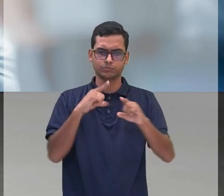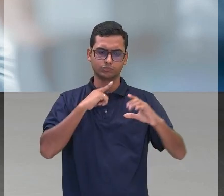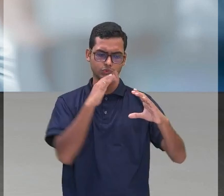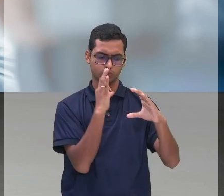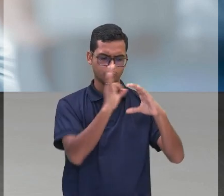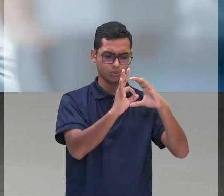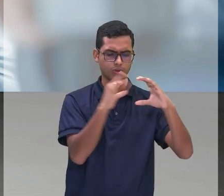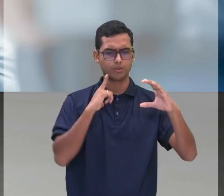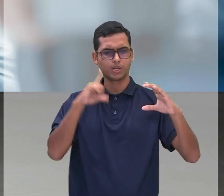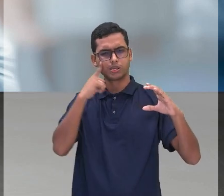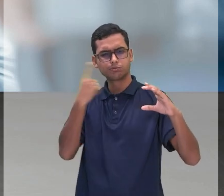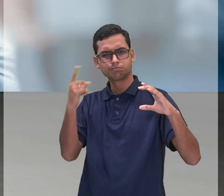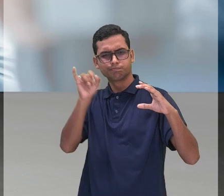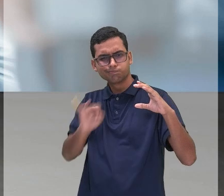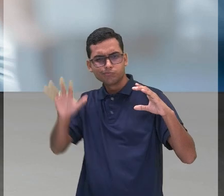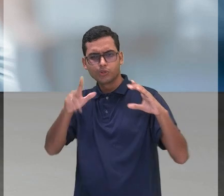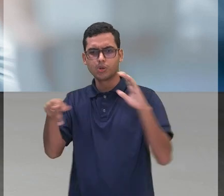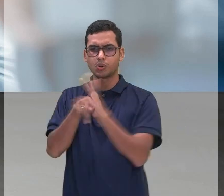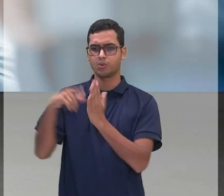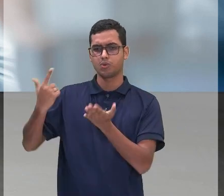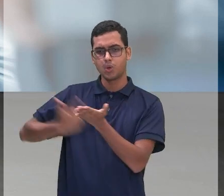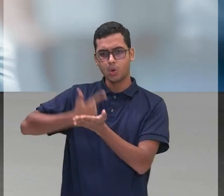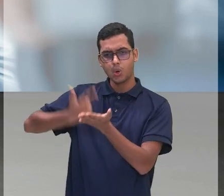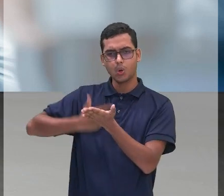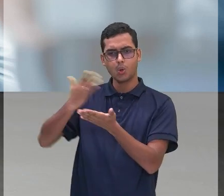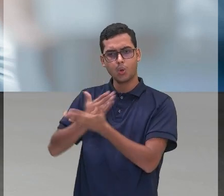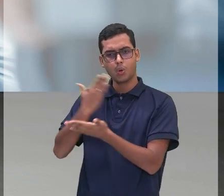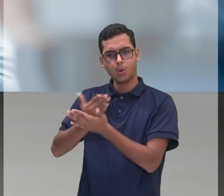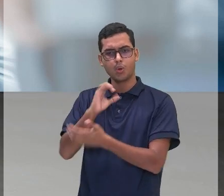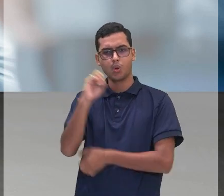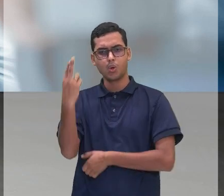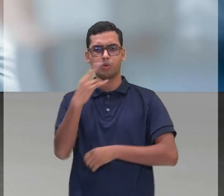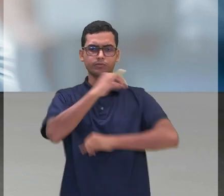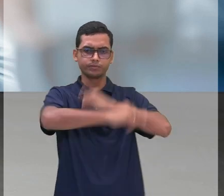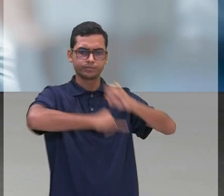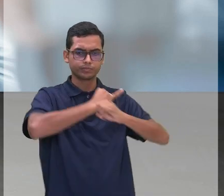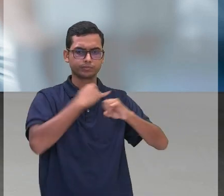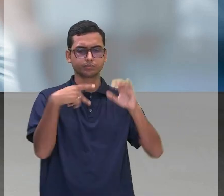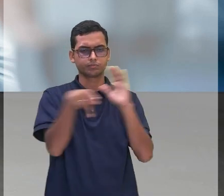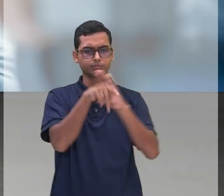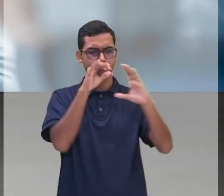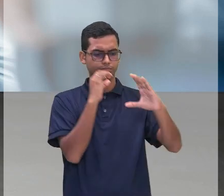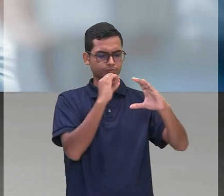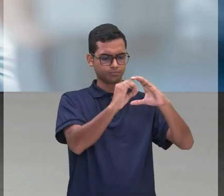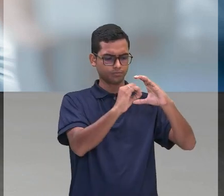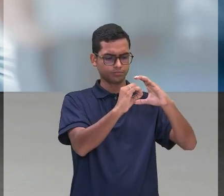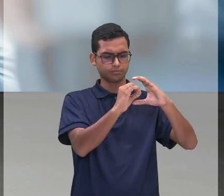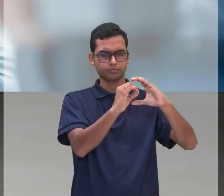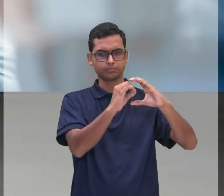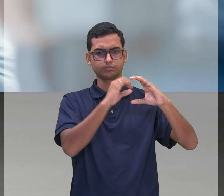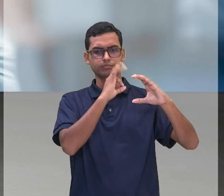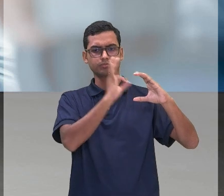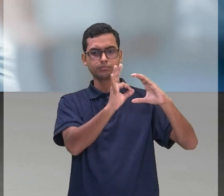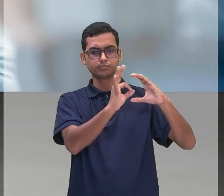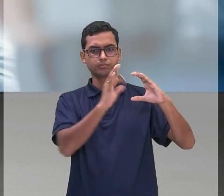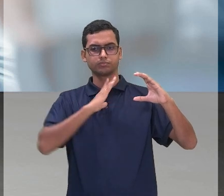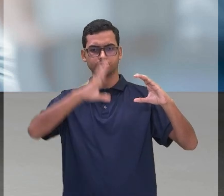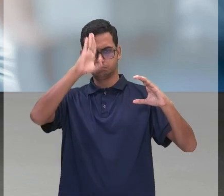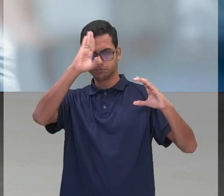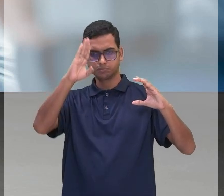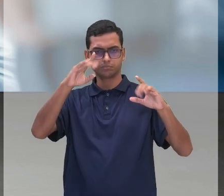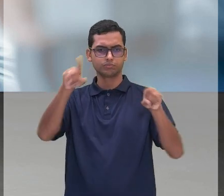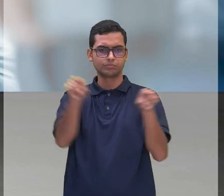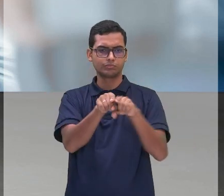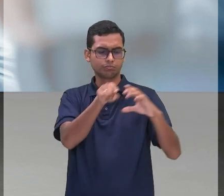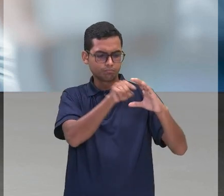uma imagem lá no livro ou na internet, o núcleo geralmente está ali naquela parte mais central, né? Como se fosse uma